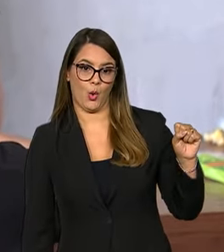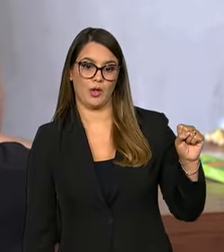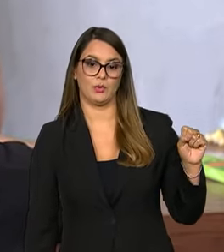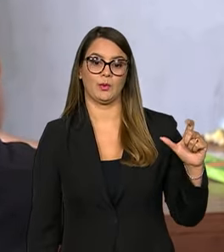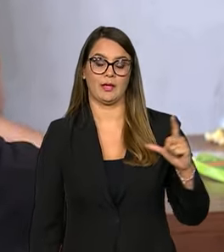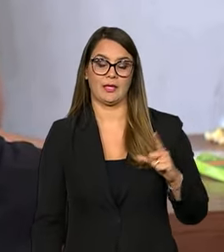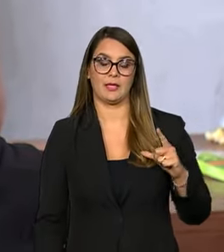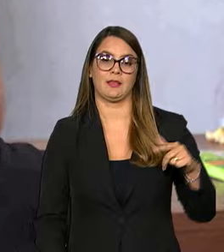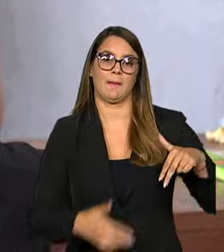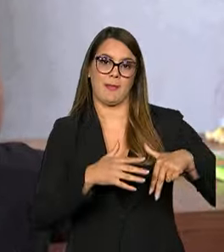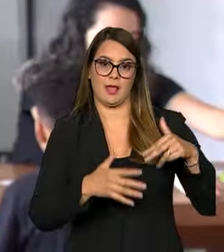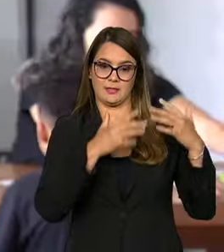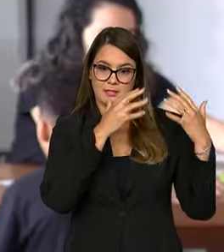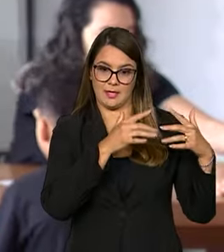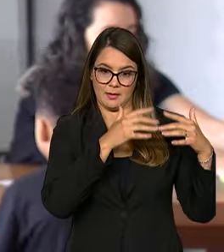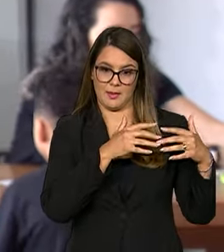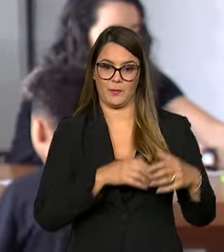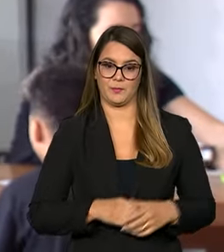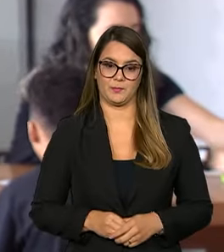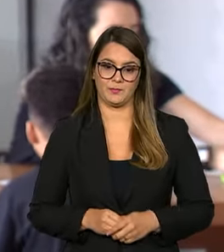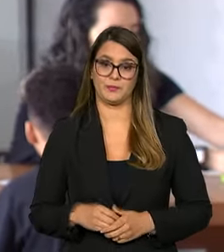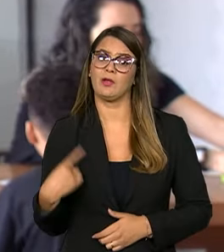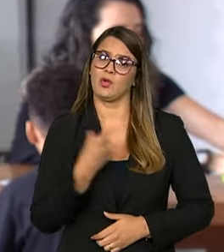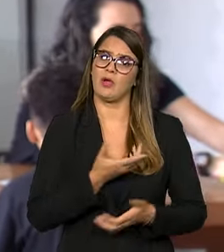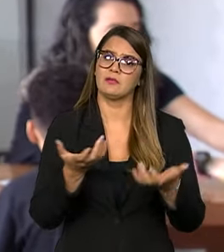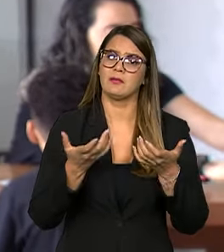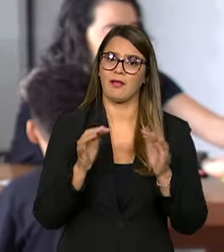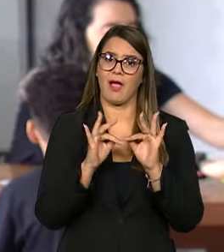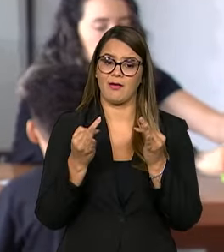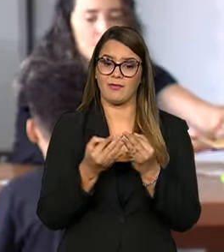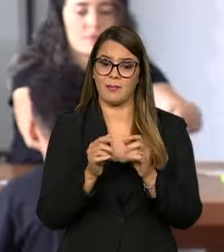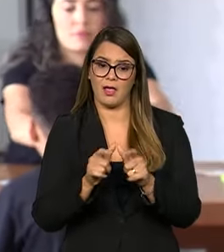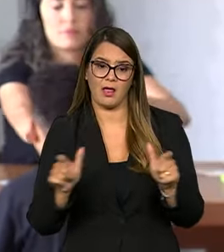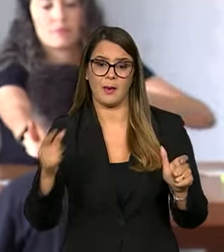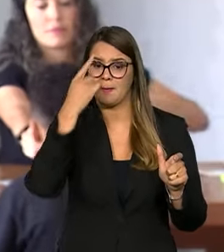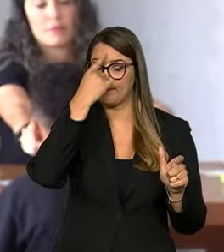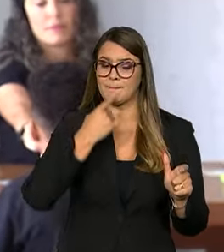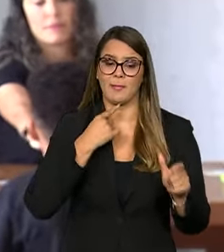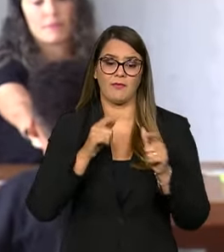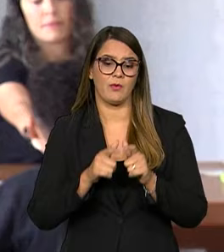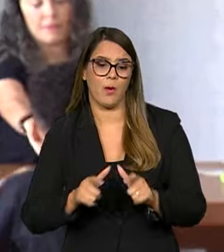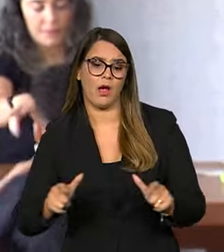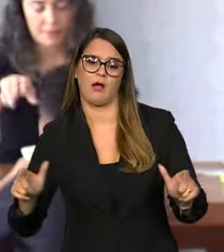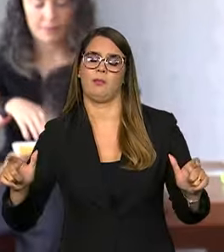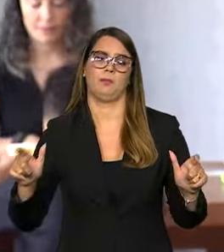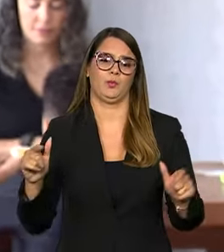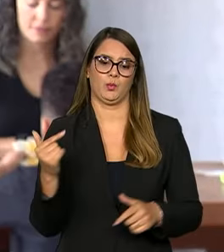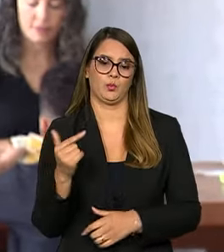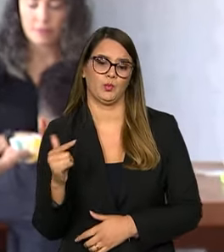tem paralisia cerebral. A gente queria uma família grande, então o nosso perfil era um perfil muito amplo, né? Não